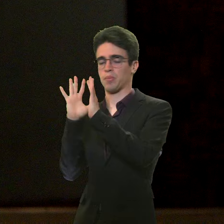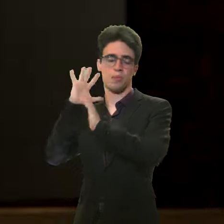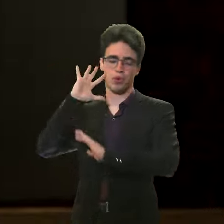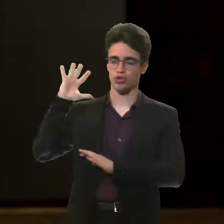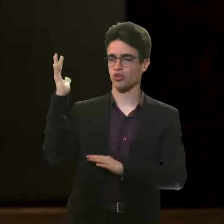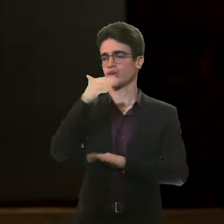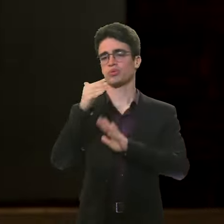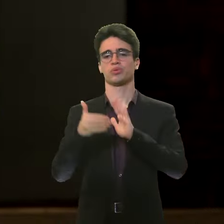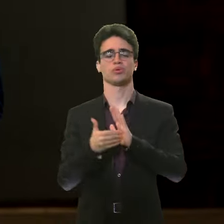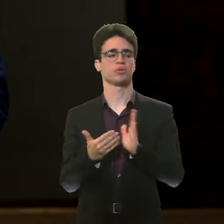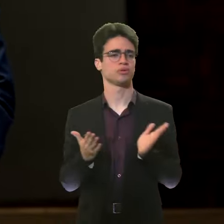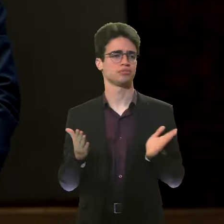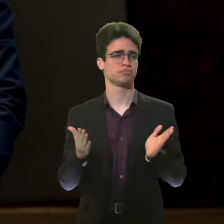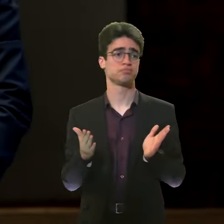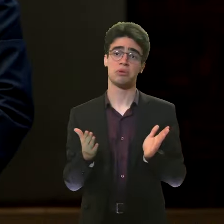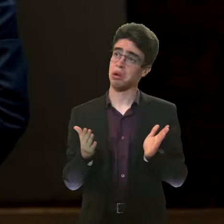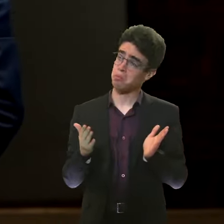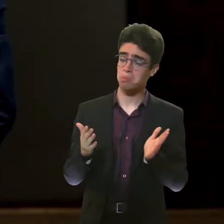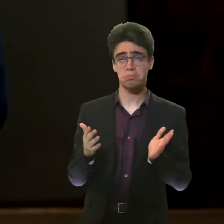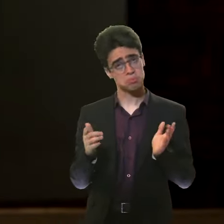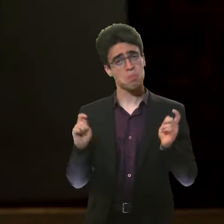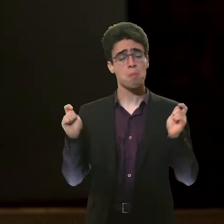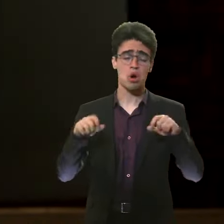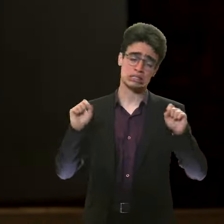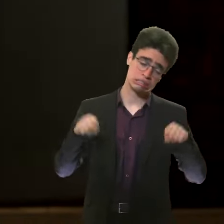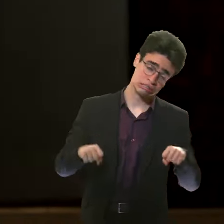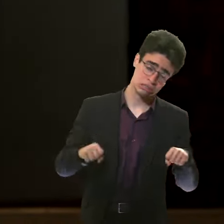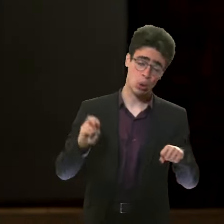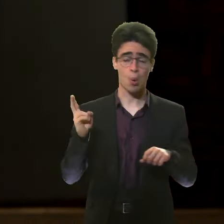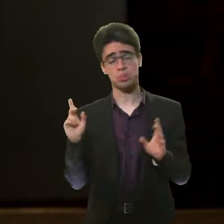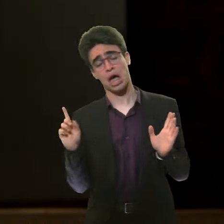embora. Pode ser que sim, pode ser que não.